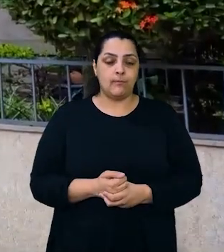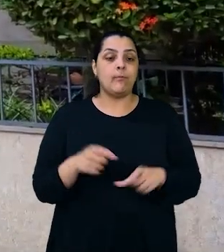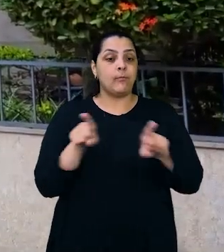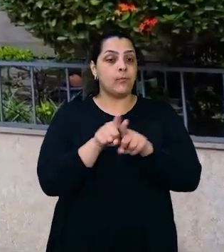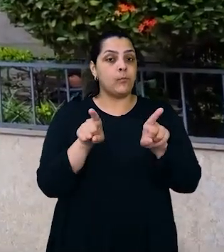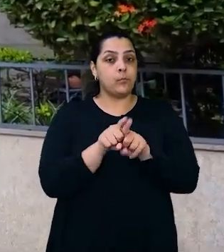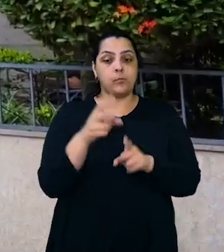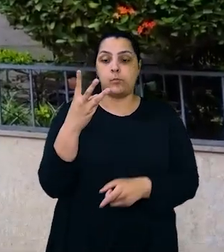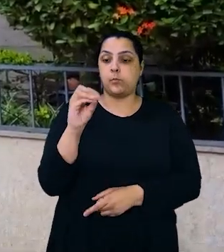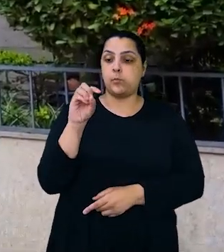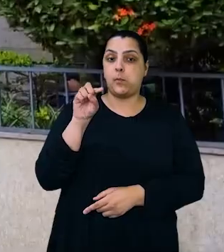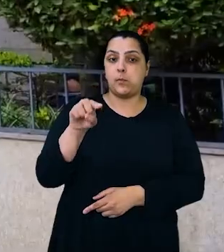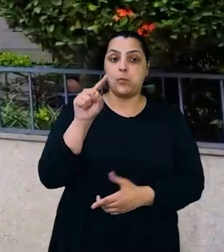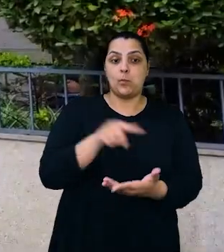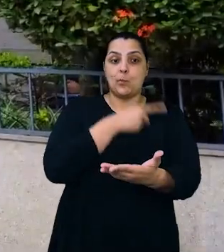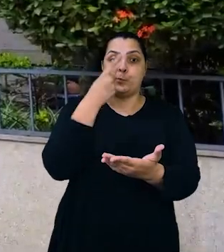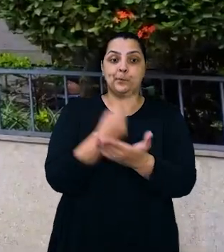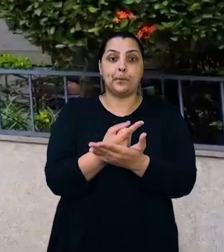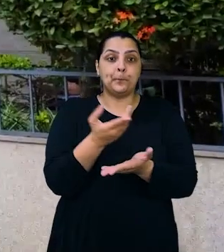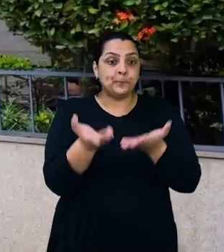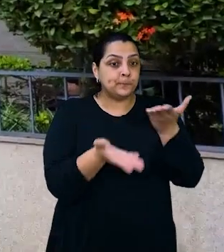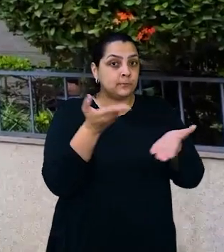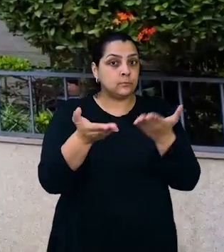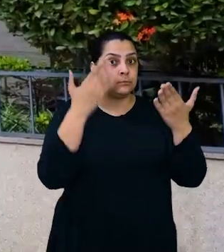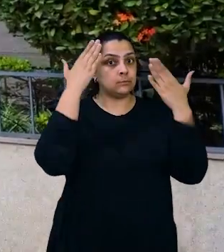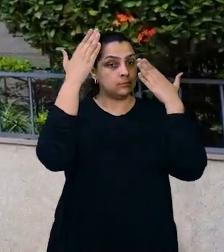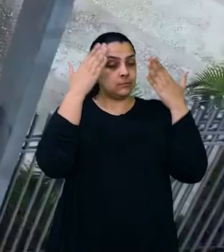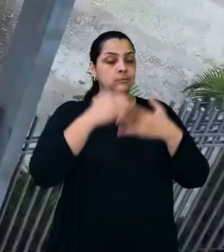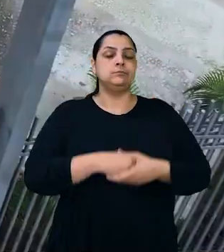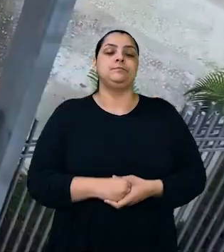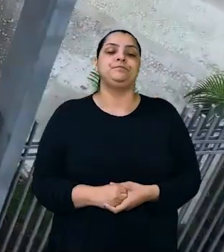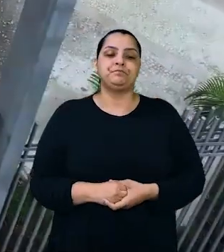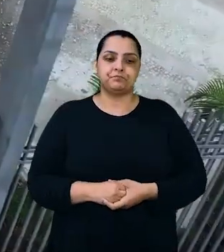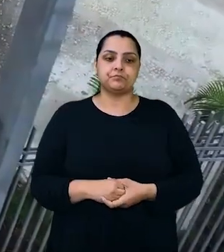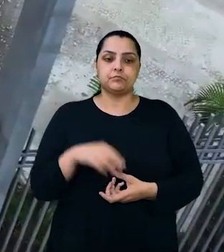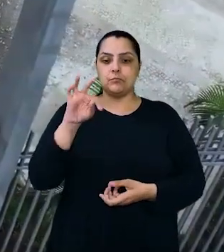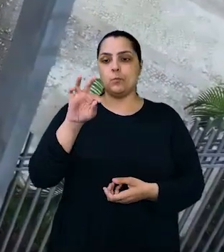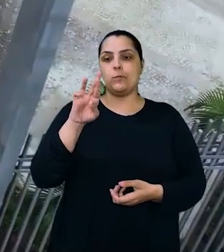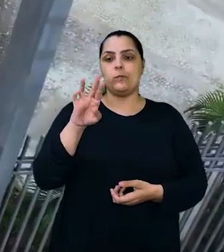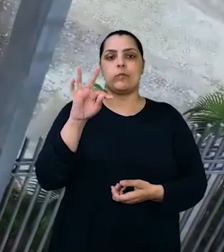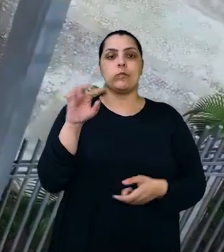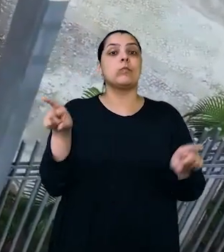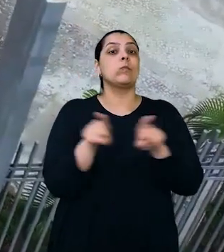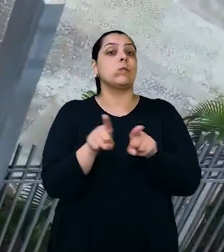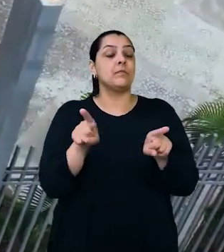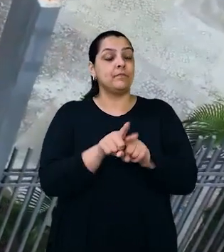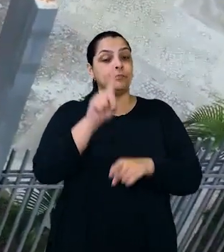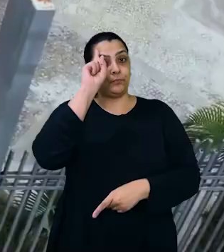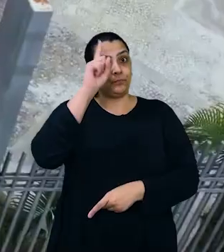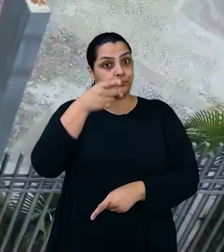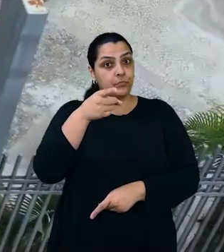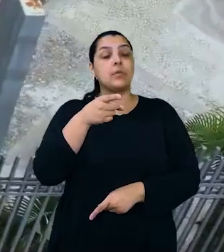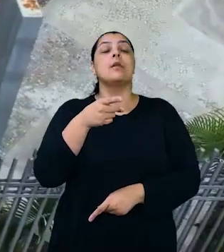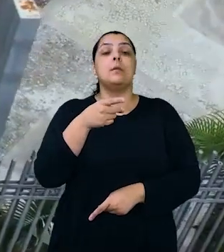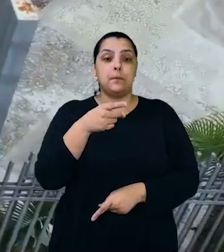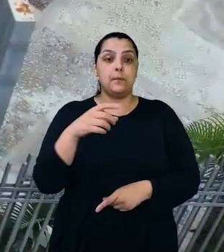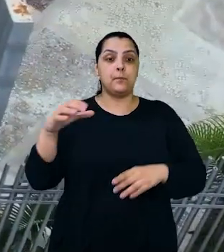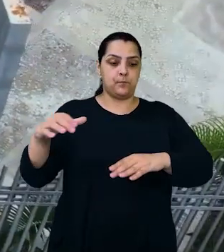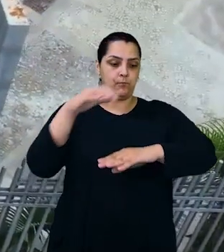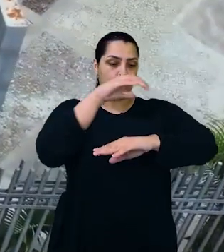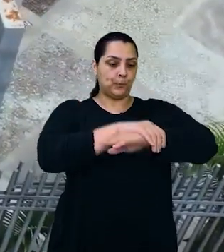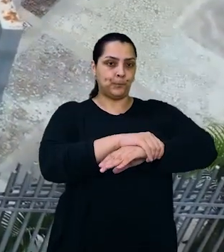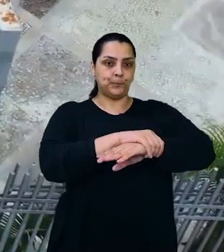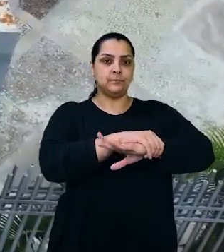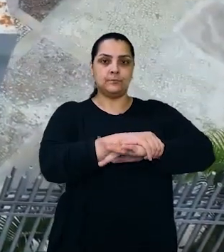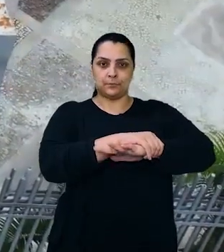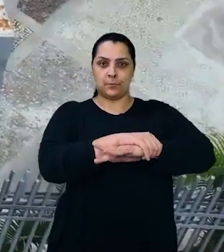mil imediatos para tratamento psicológico. O TRT também determinou o fornecimento de próteses